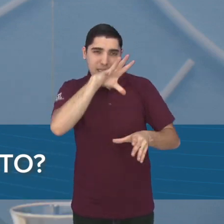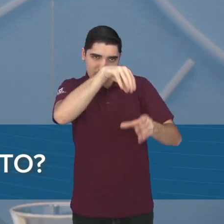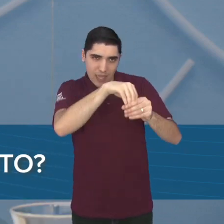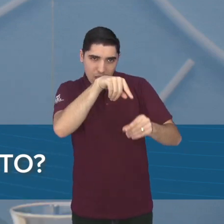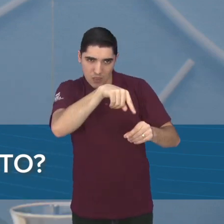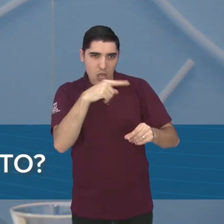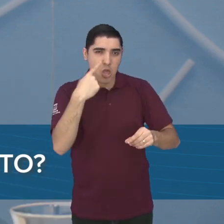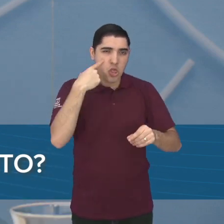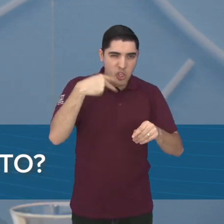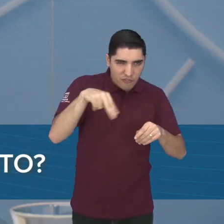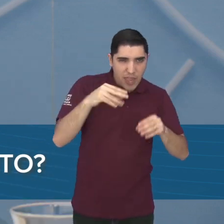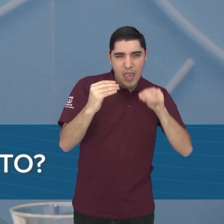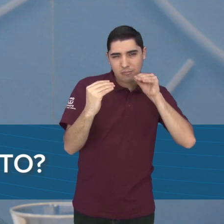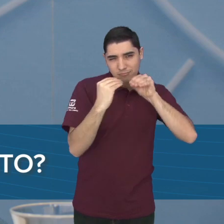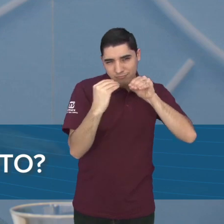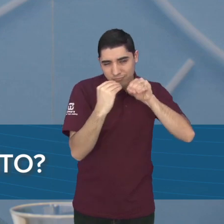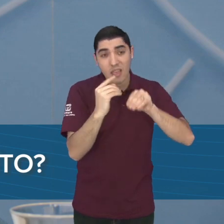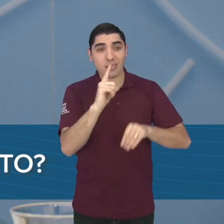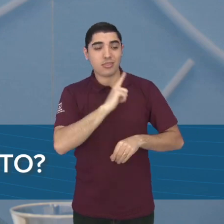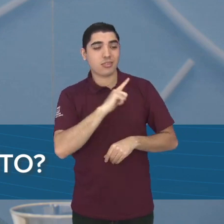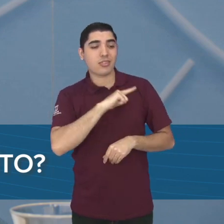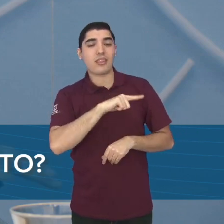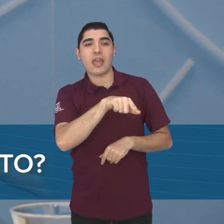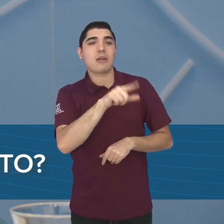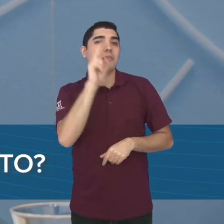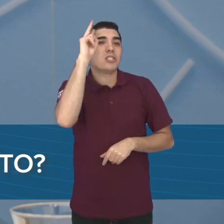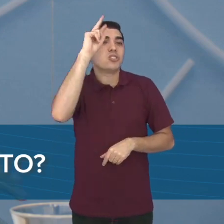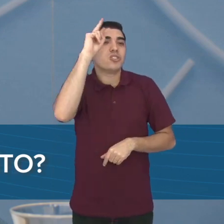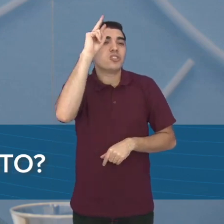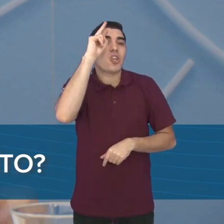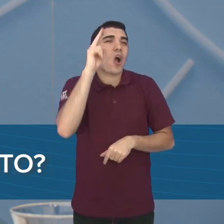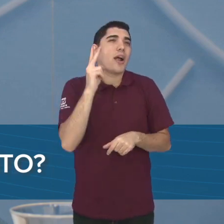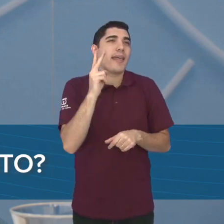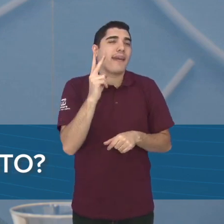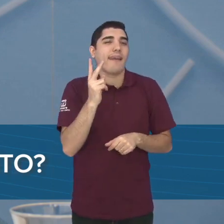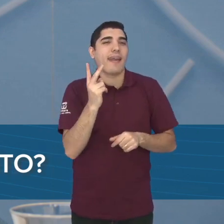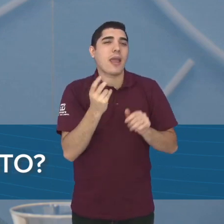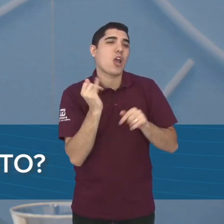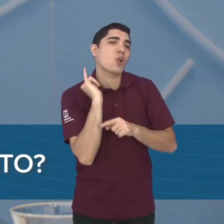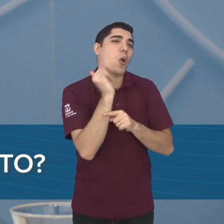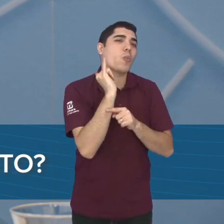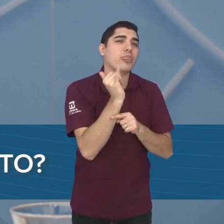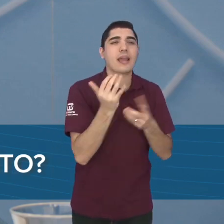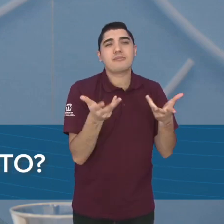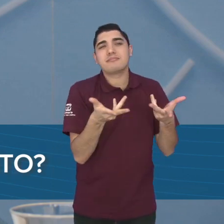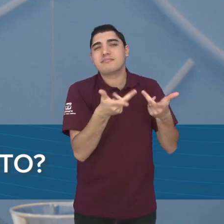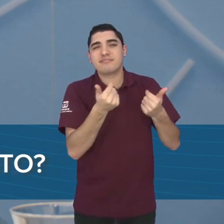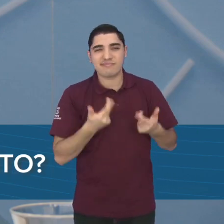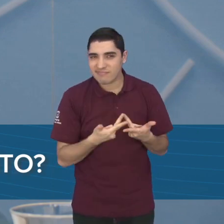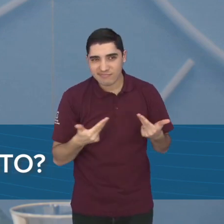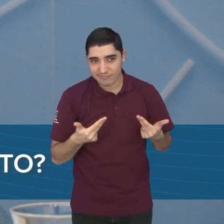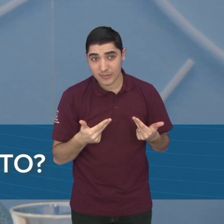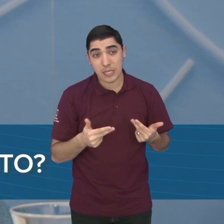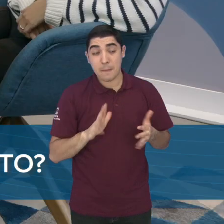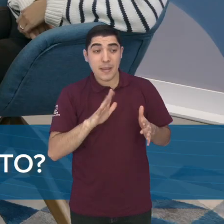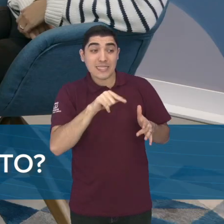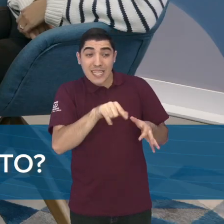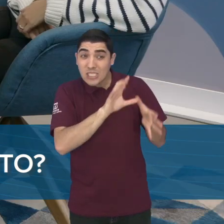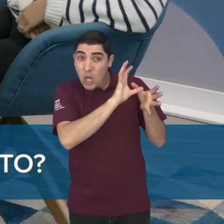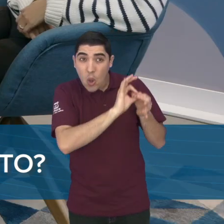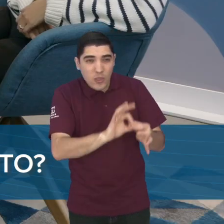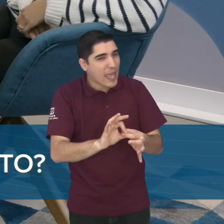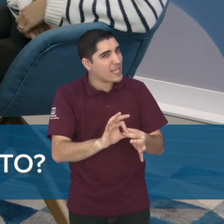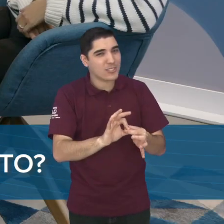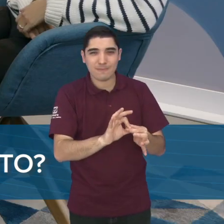assim. Né, acho que reduzir as emoções e o sofrimento a um contexto muito pequeno, né.